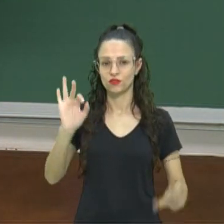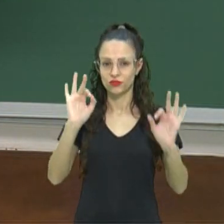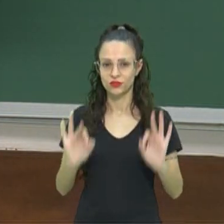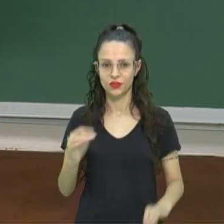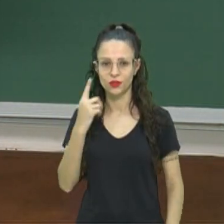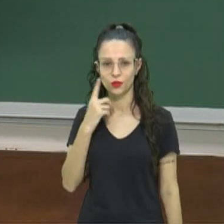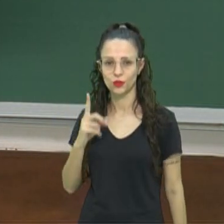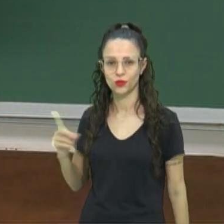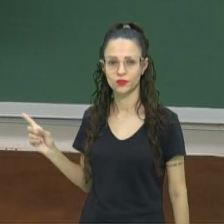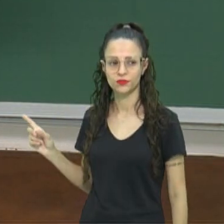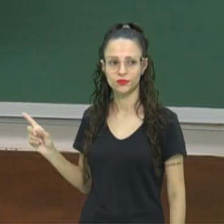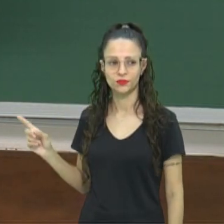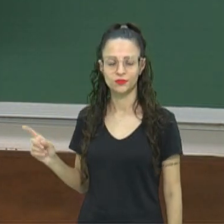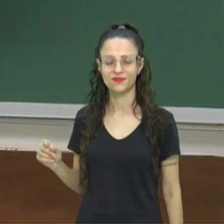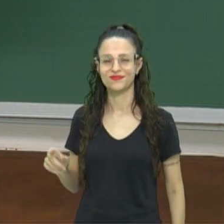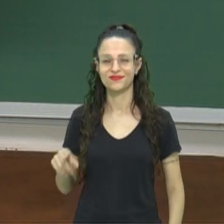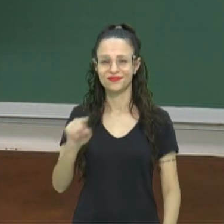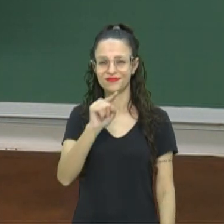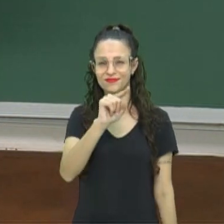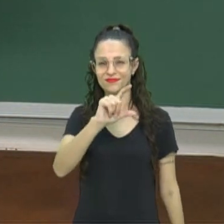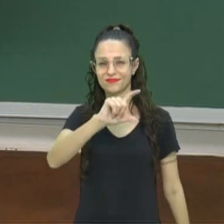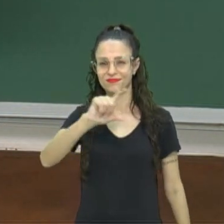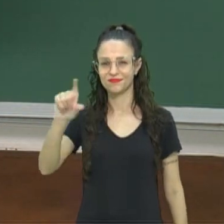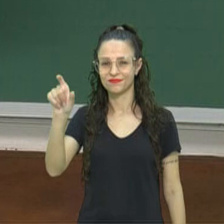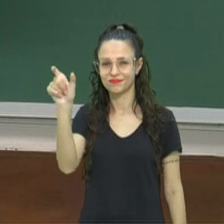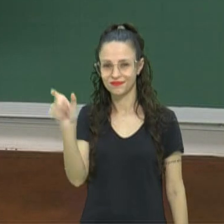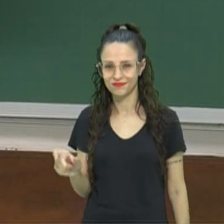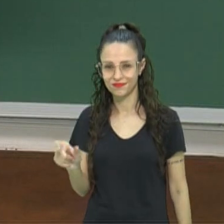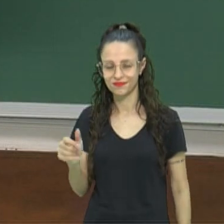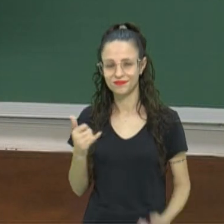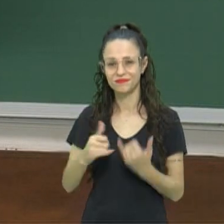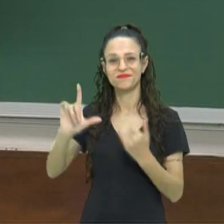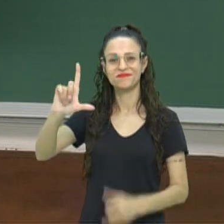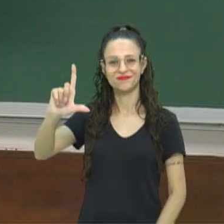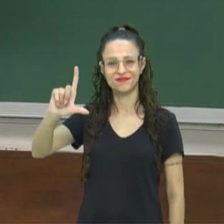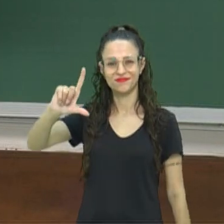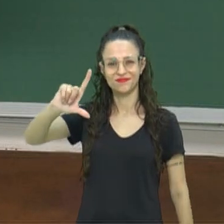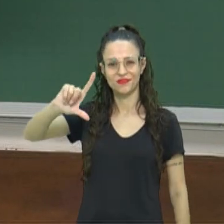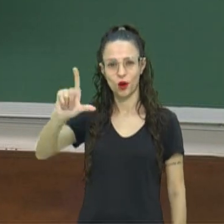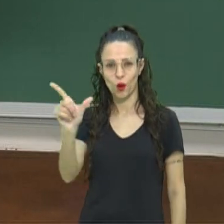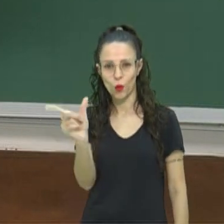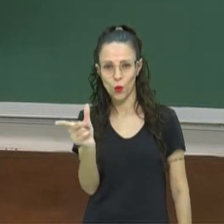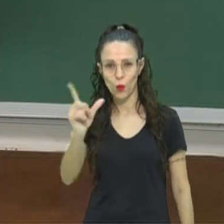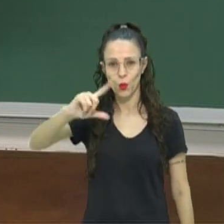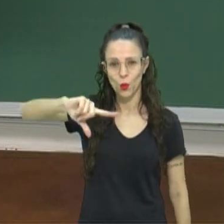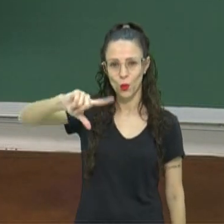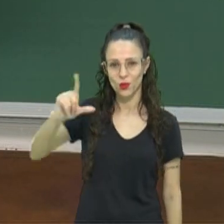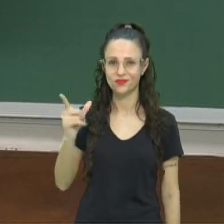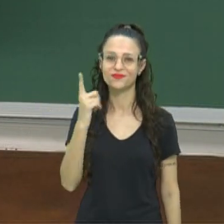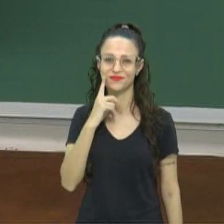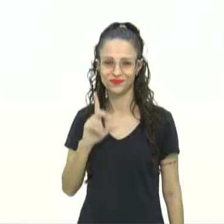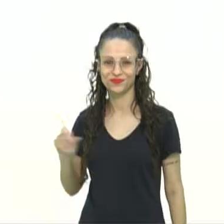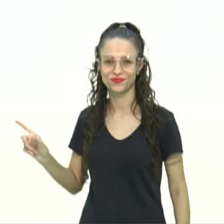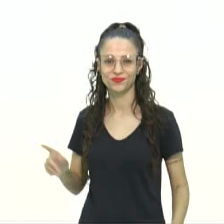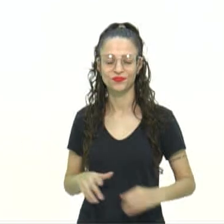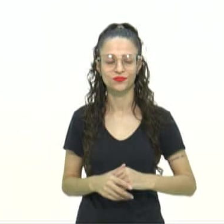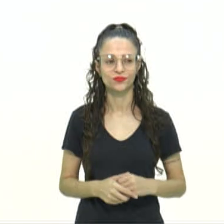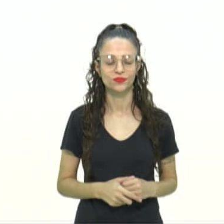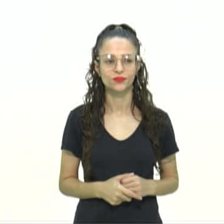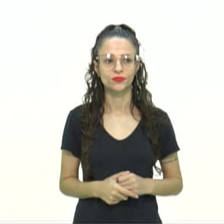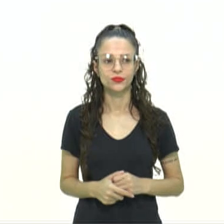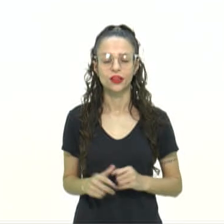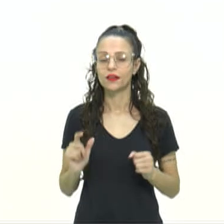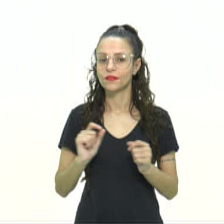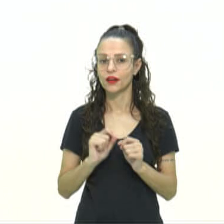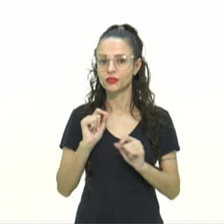aqui, ó. De novo, é tipo um L. Nós estamos usando o L, rotacionando ele de vários lados, né? Então, o que ele quer